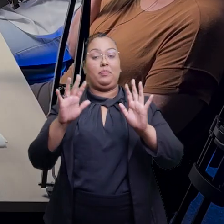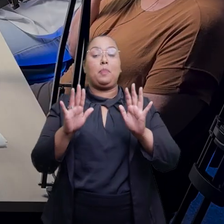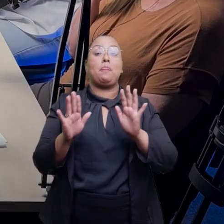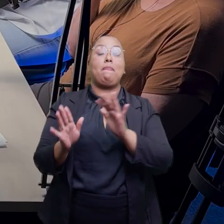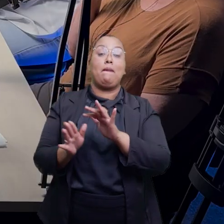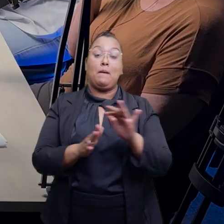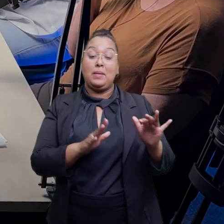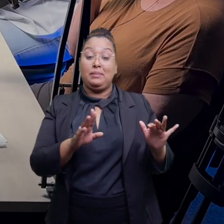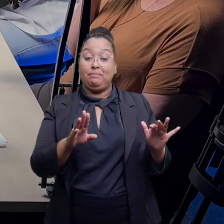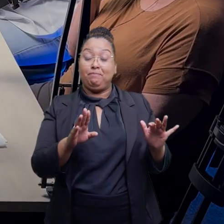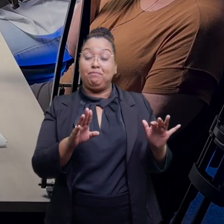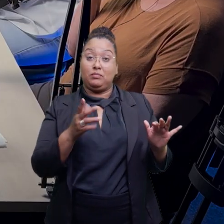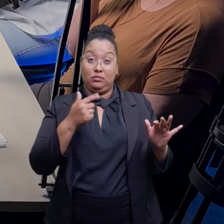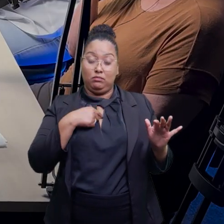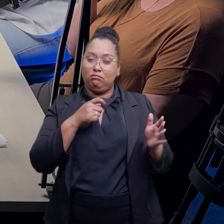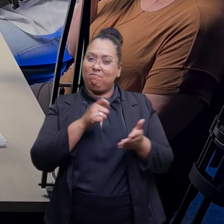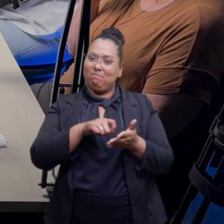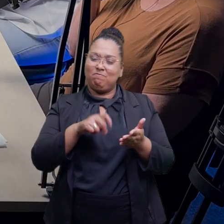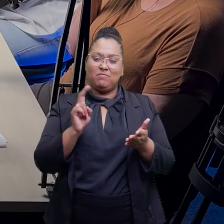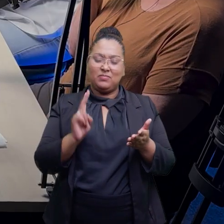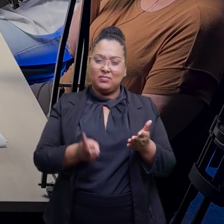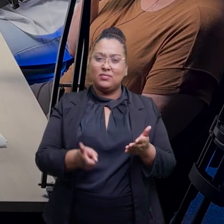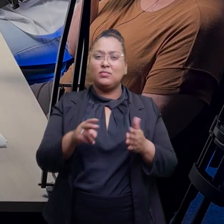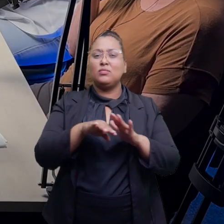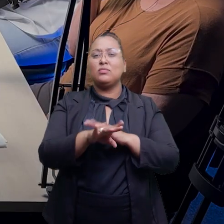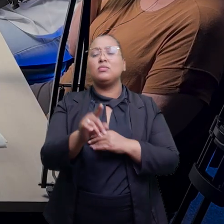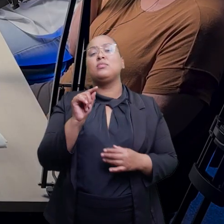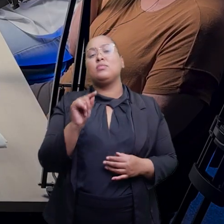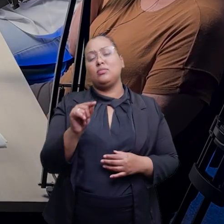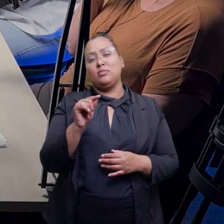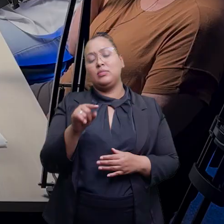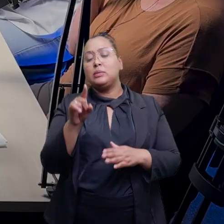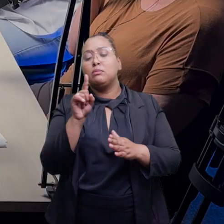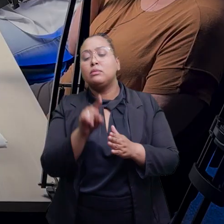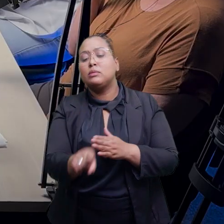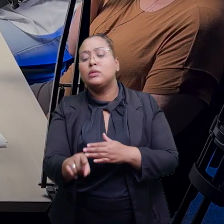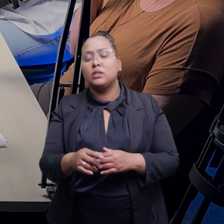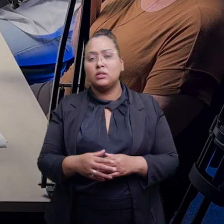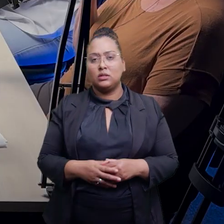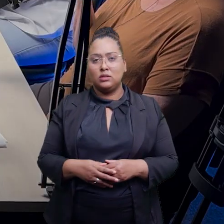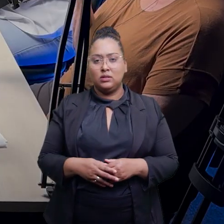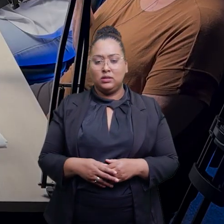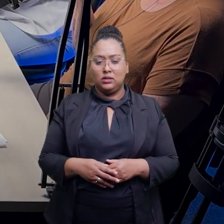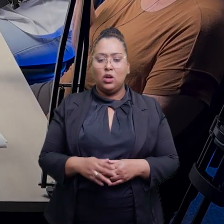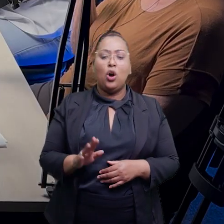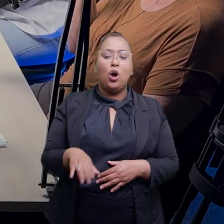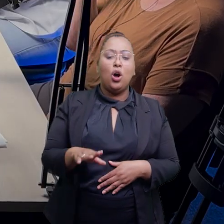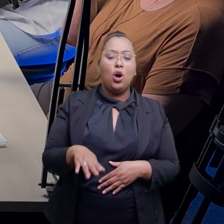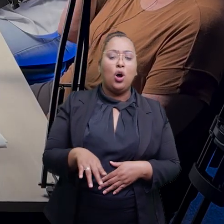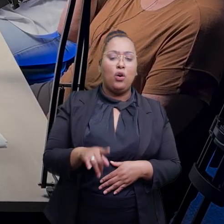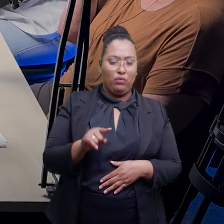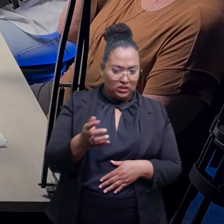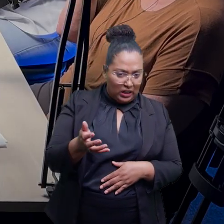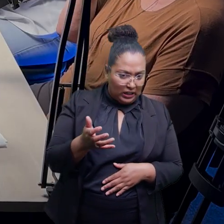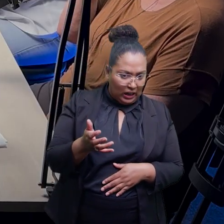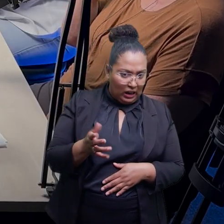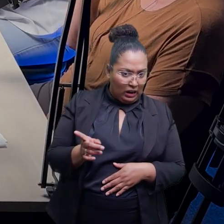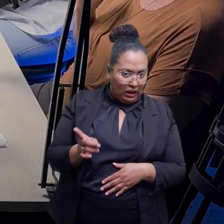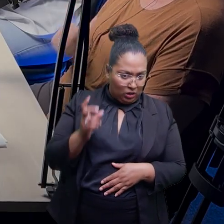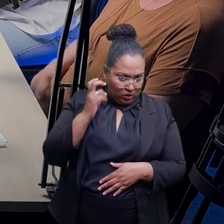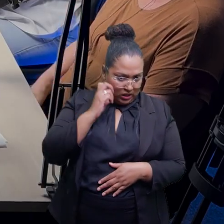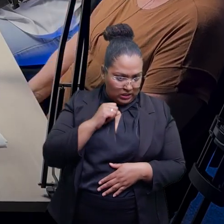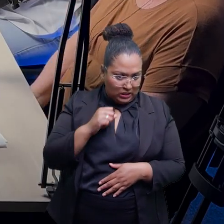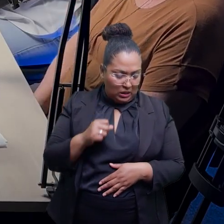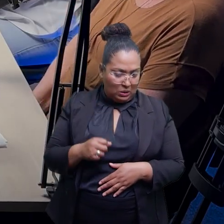mas a gente sempre costuma perguntar, né, se é aquilo que a criança quer, se